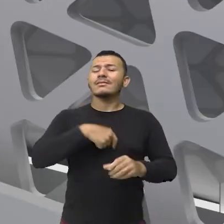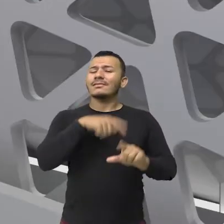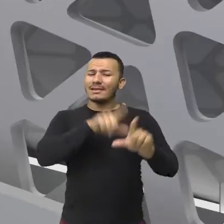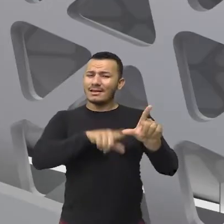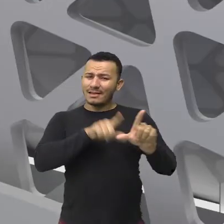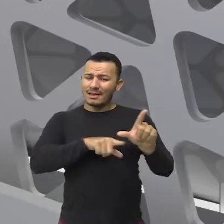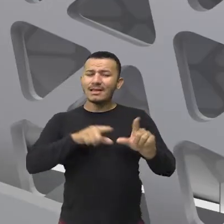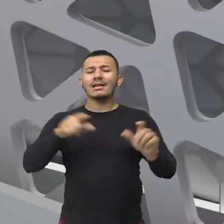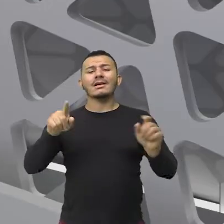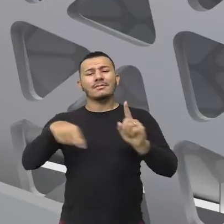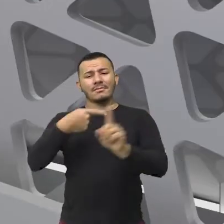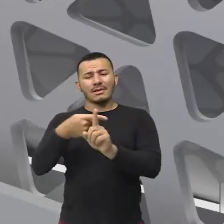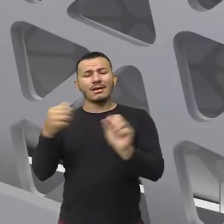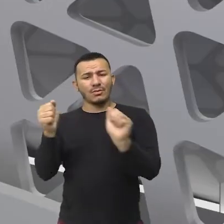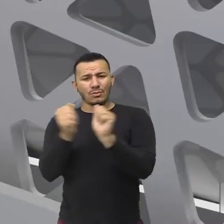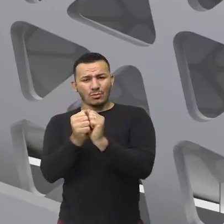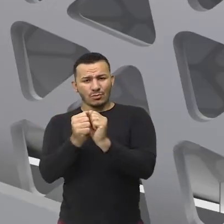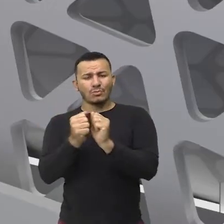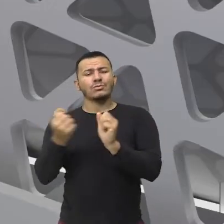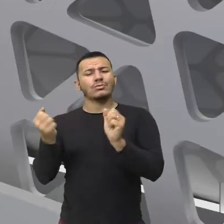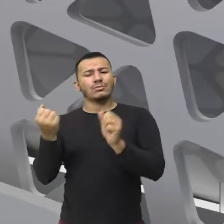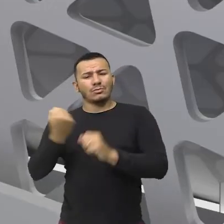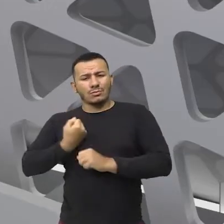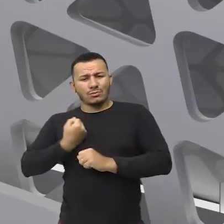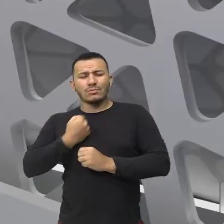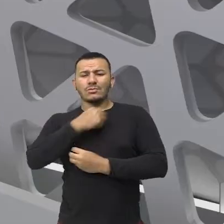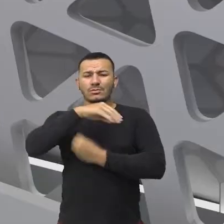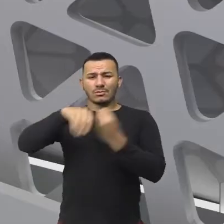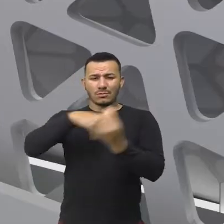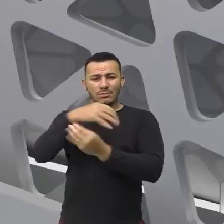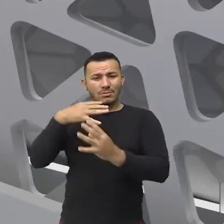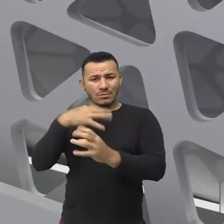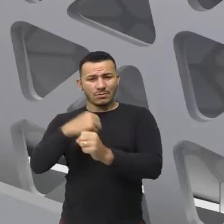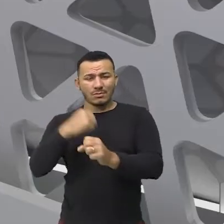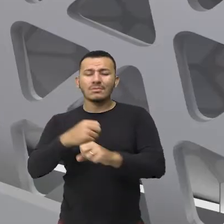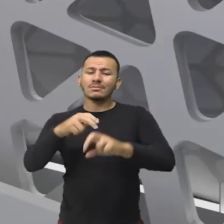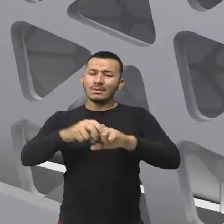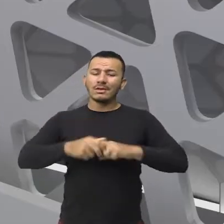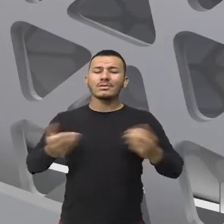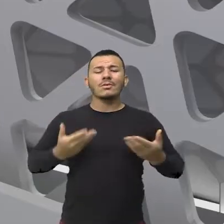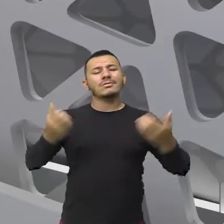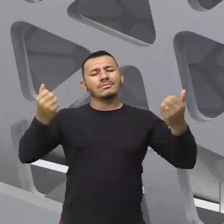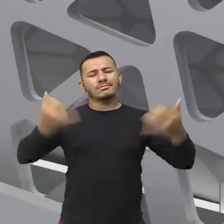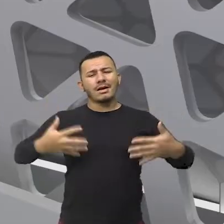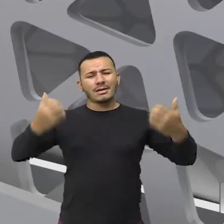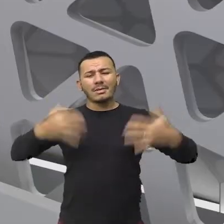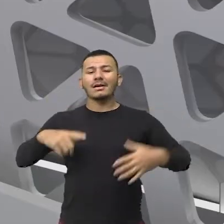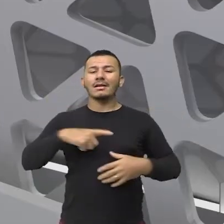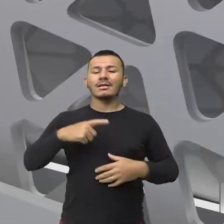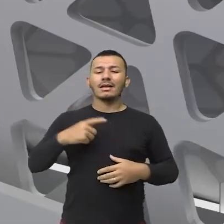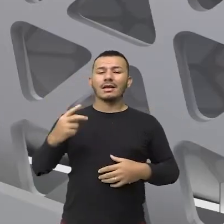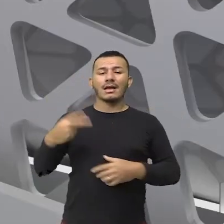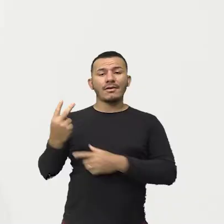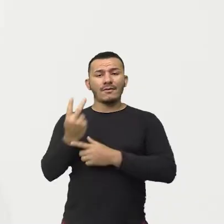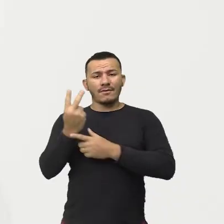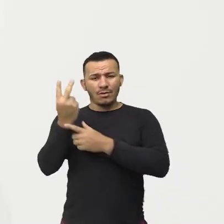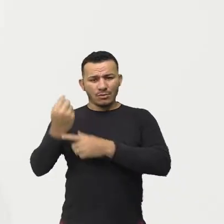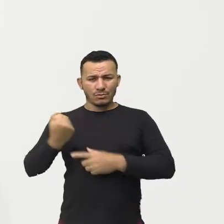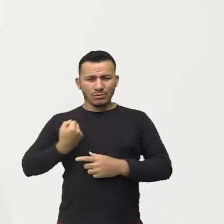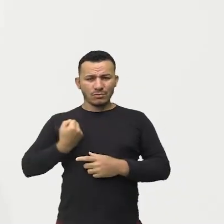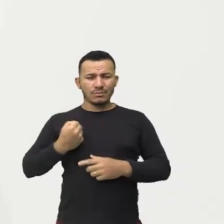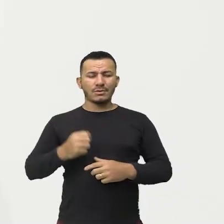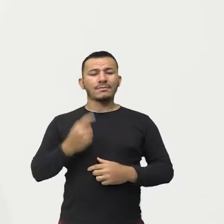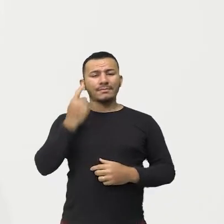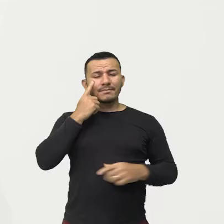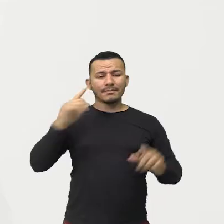letras e números. E é disso que a gente vai falar na nossa aula. Nós vamos falar de valor numérico. Acompanhe comigo